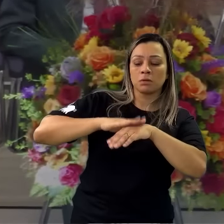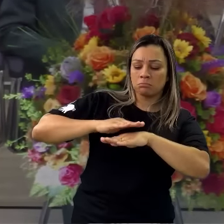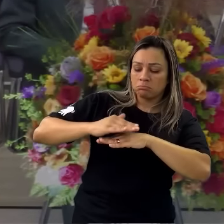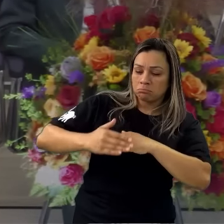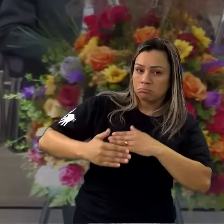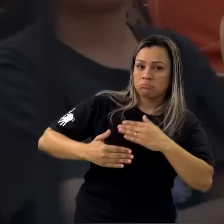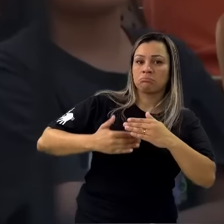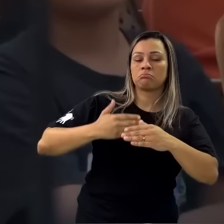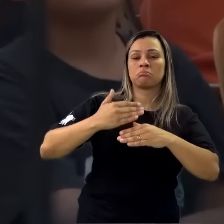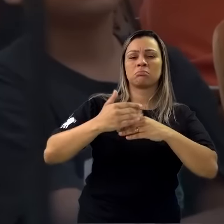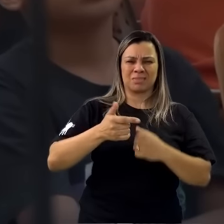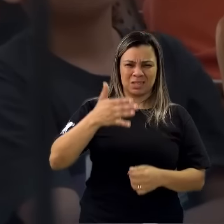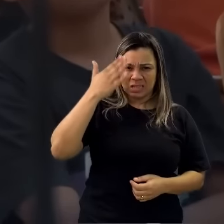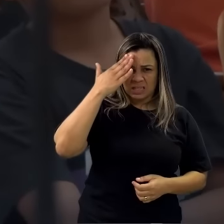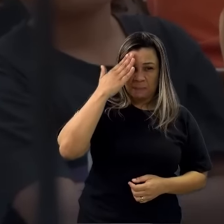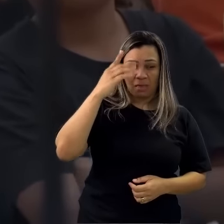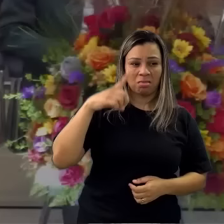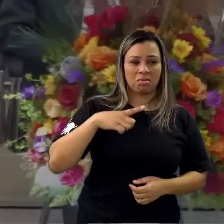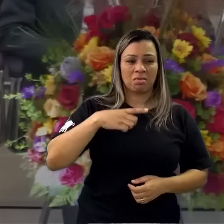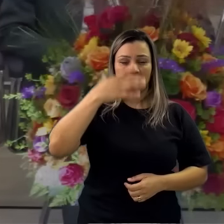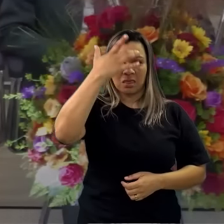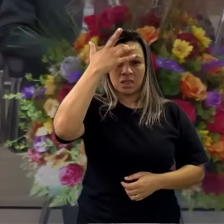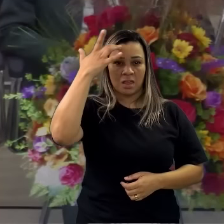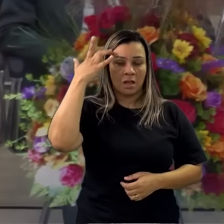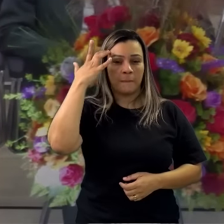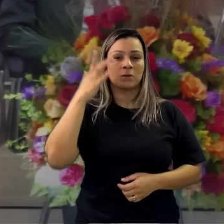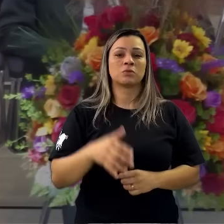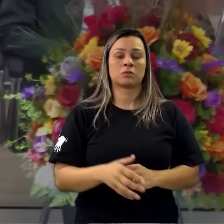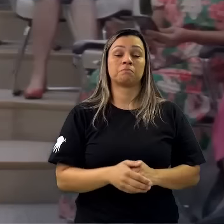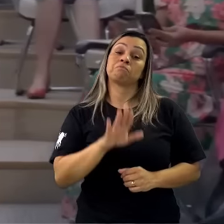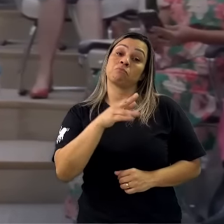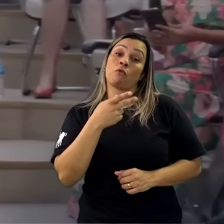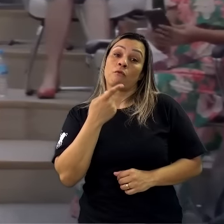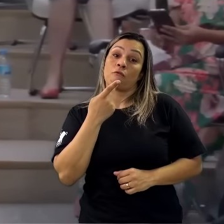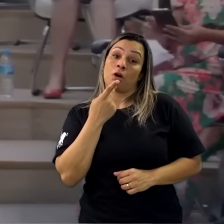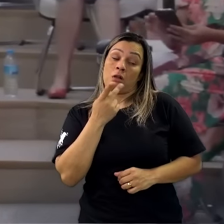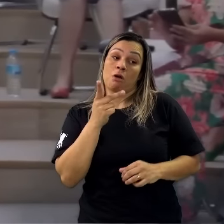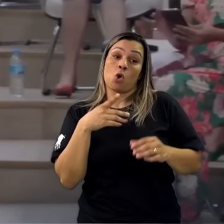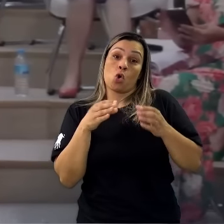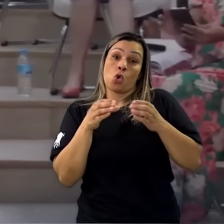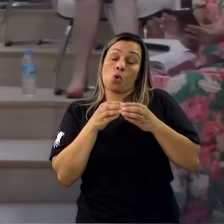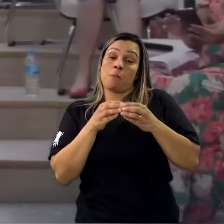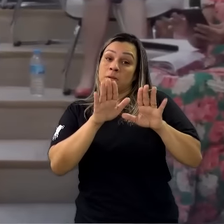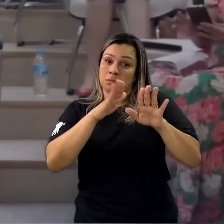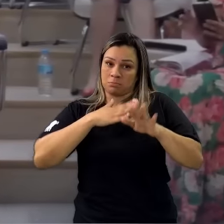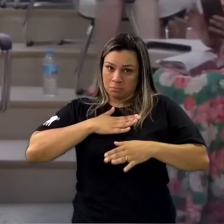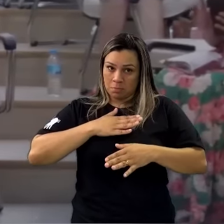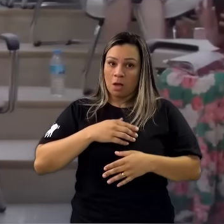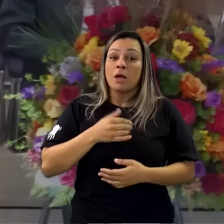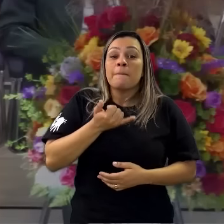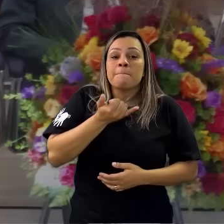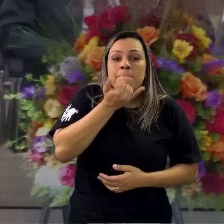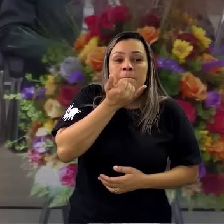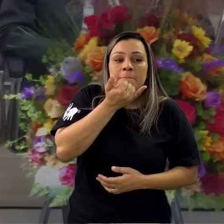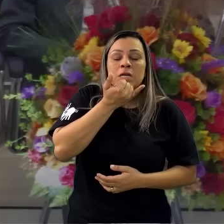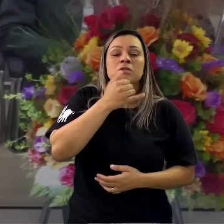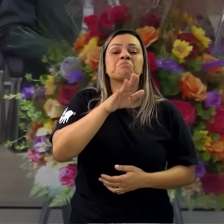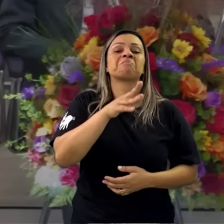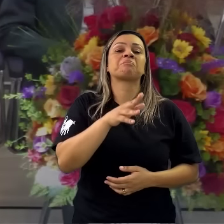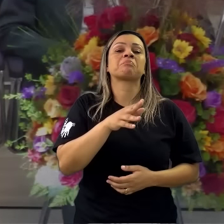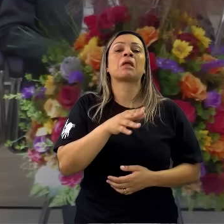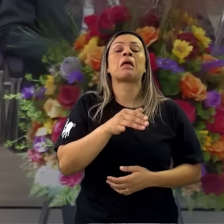você sabia que tem gente eu vou eu vou dar eu vou dar departamentos aqui Mas pelo amor de Deus não me tenha por mal você sabia que tem irmãos que nunca vai sair da